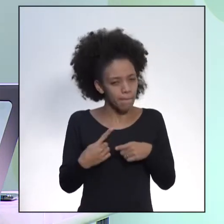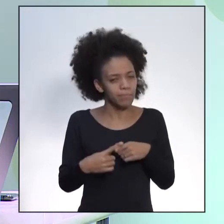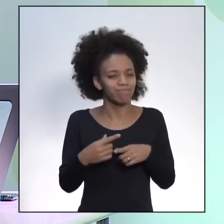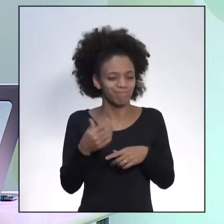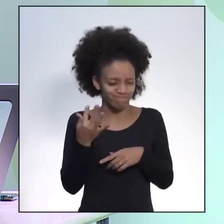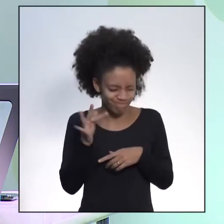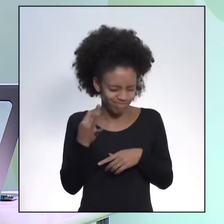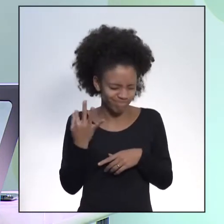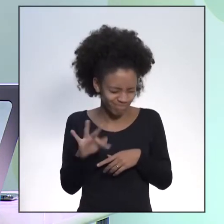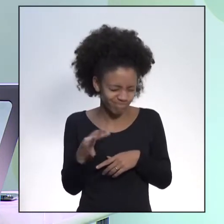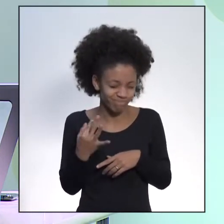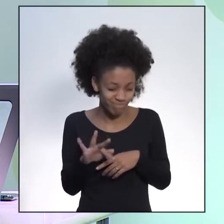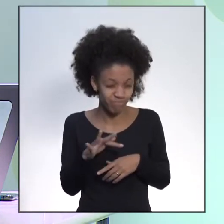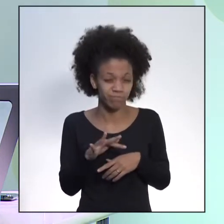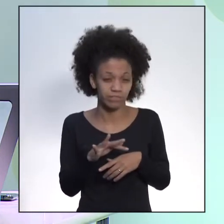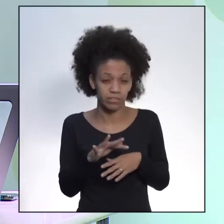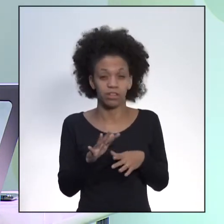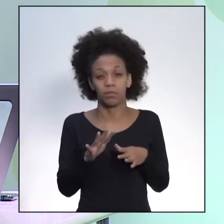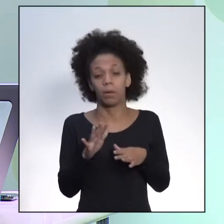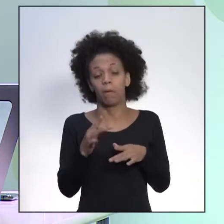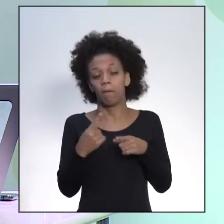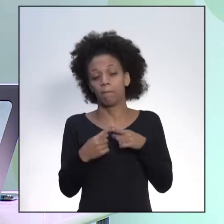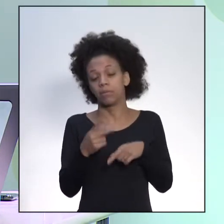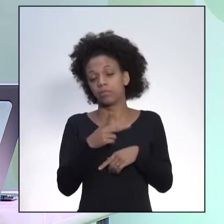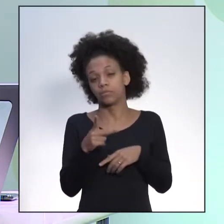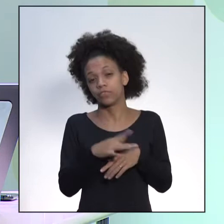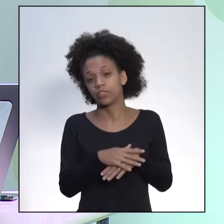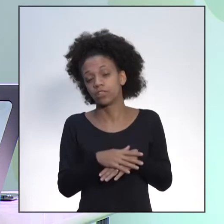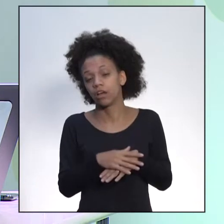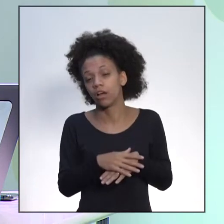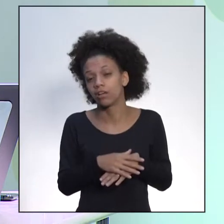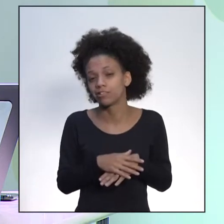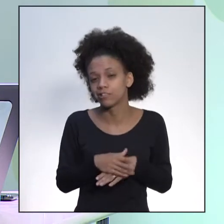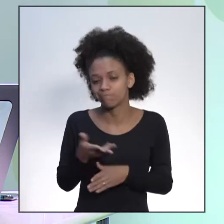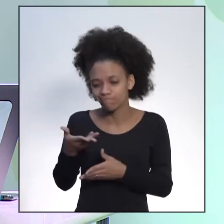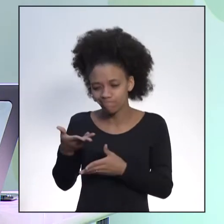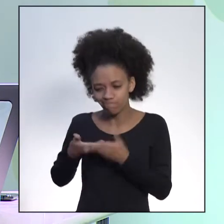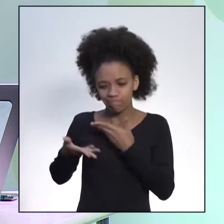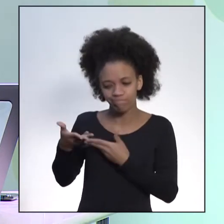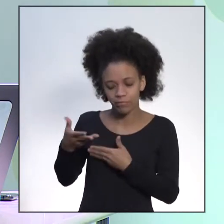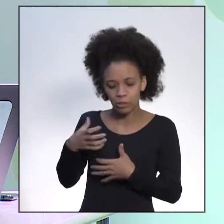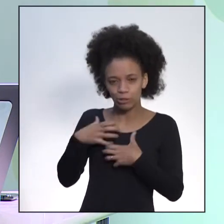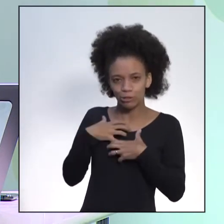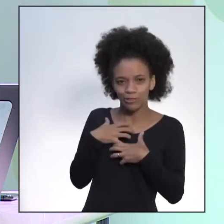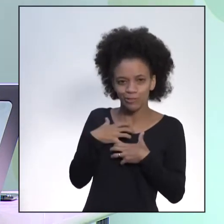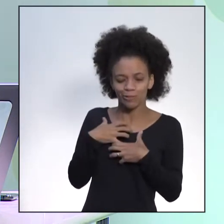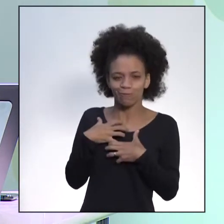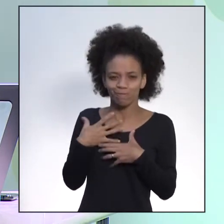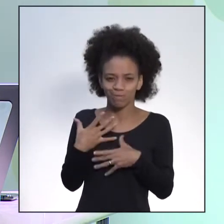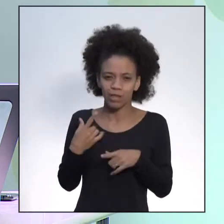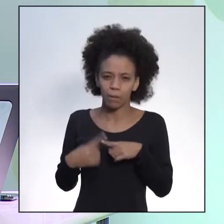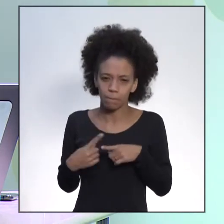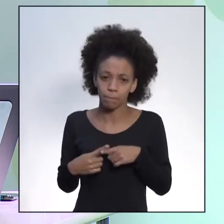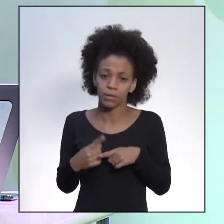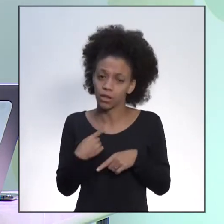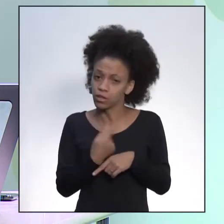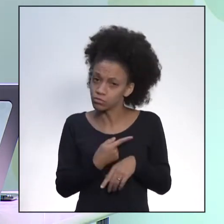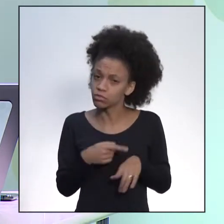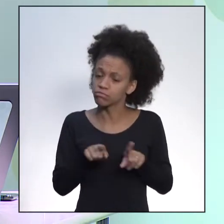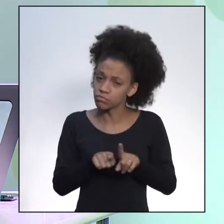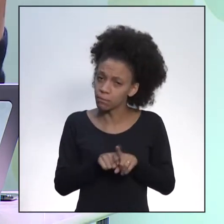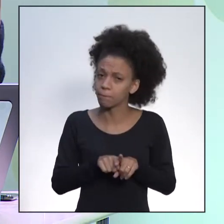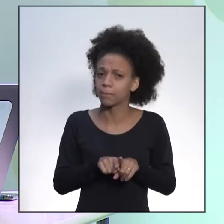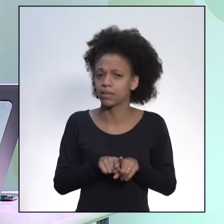assim, na gente, professor. Muitas vezes essas interações nos atingem de outras maneiras também, né? Porque nós também estamos